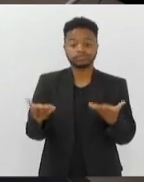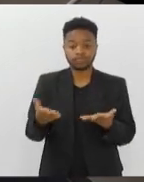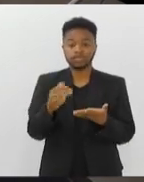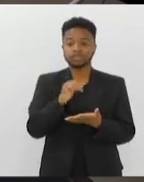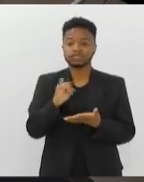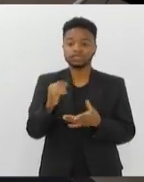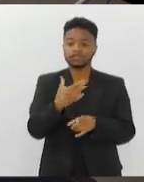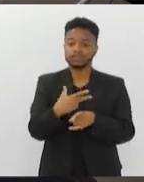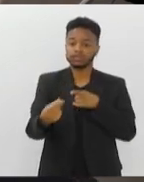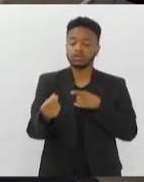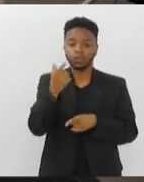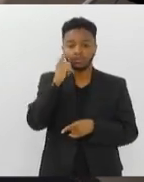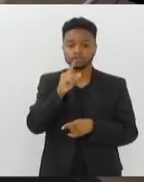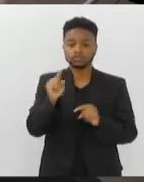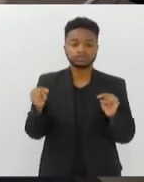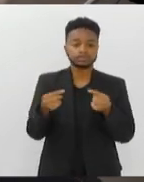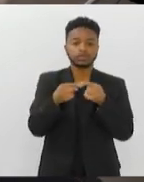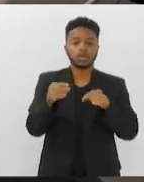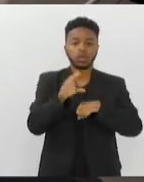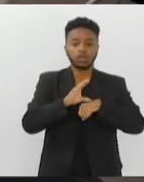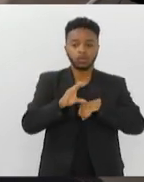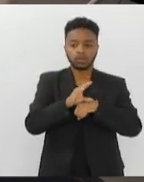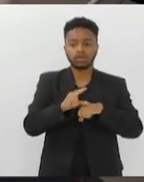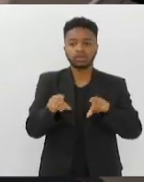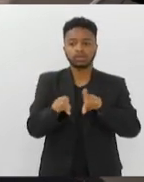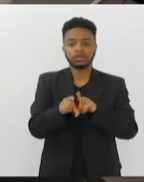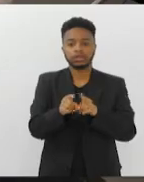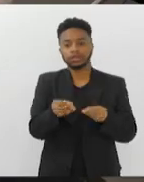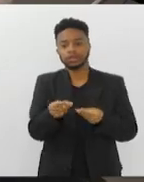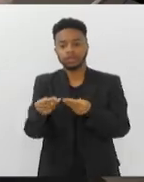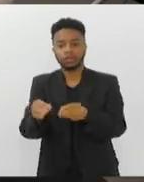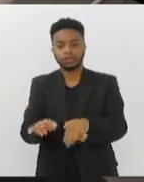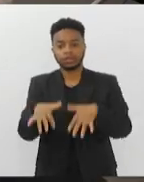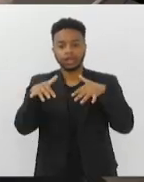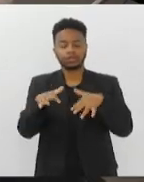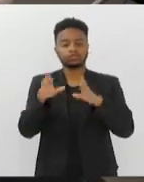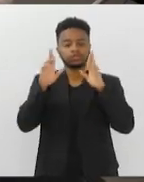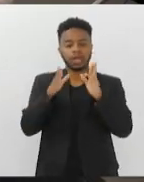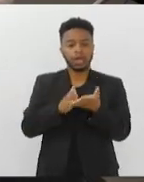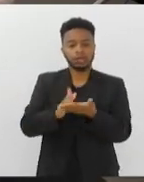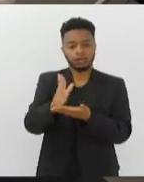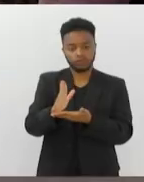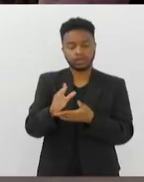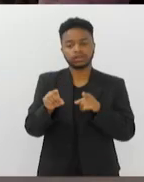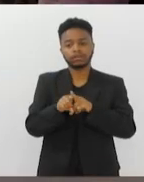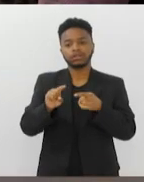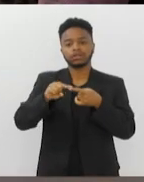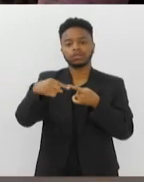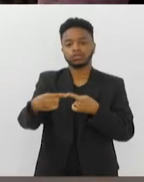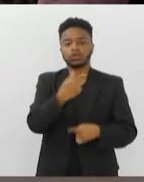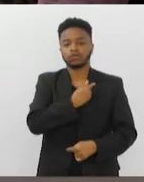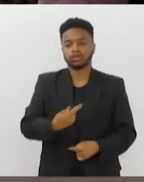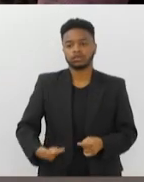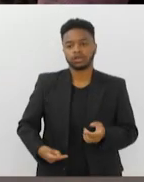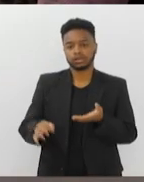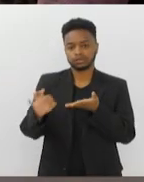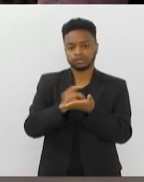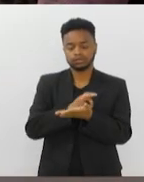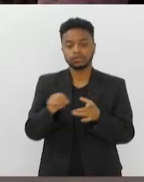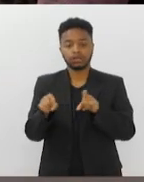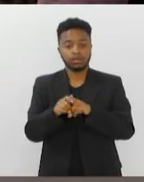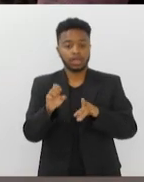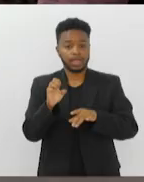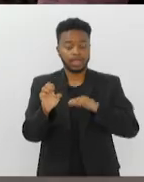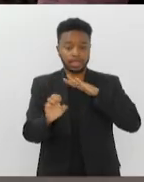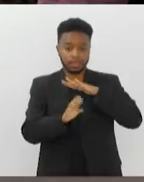reverter em constitucionalidade para constitucionalidade, agora é plenário aí para ser aprovado, se Deus quiser, e depois sancionado pelo governador. As empresas concessionárias de